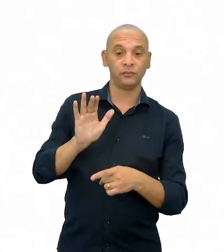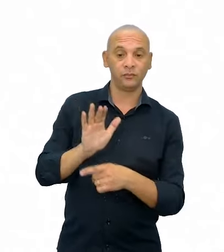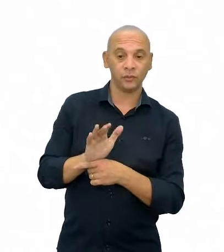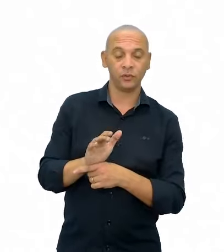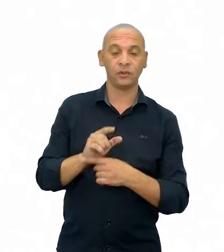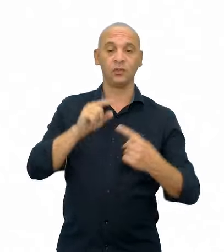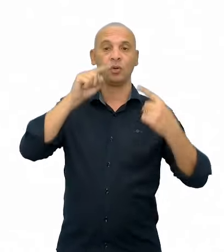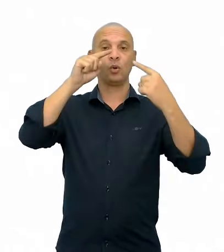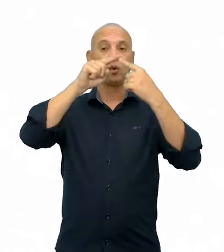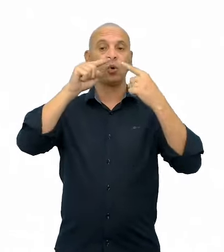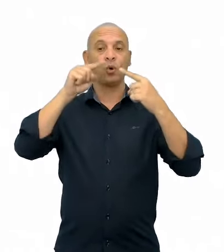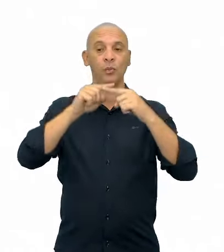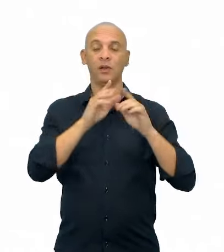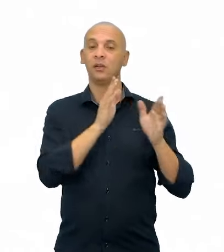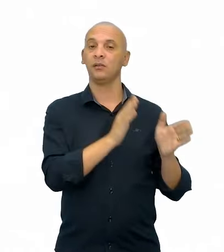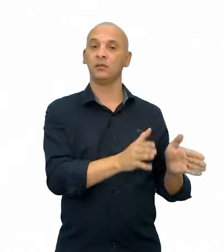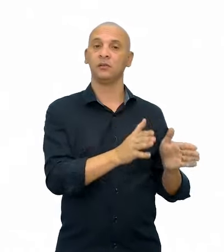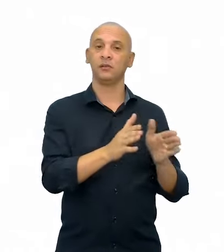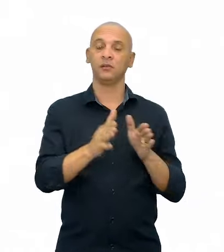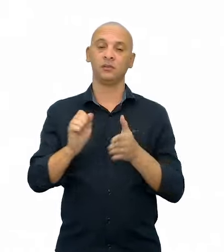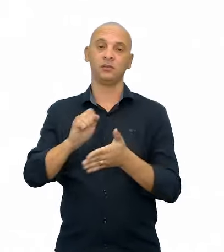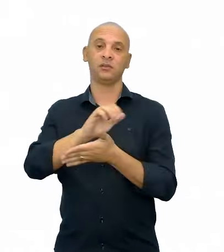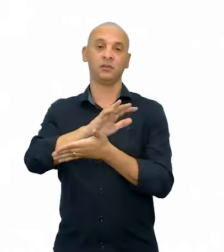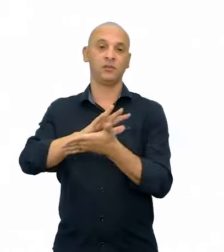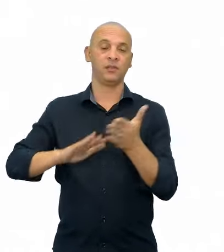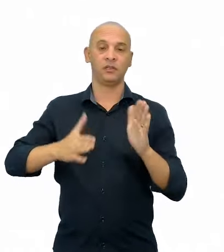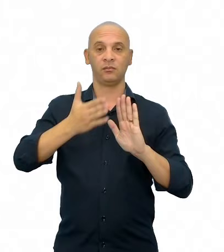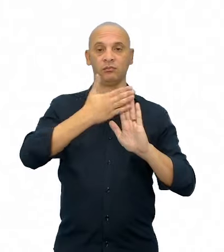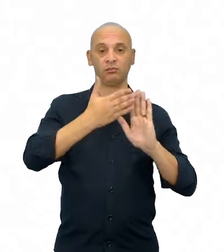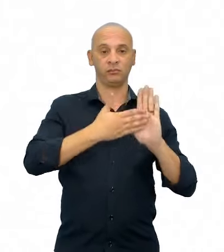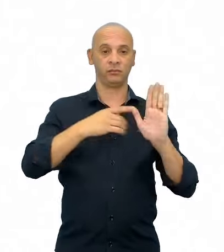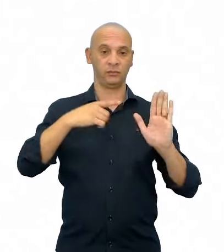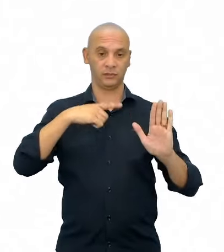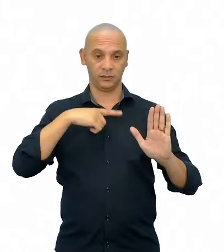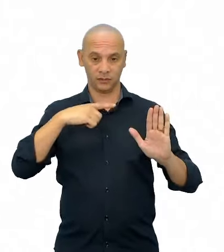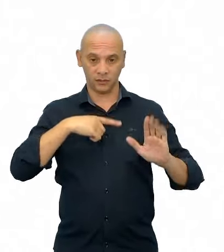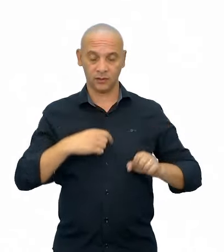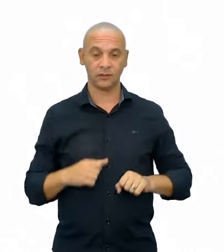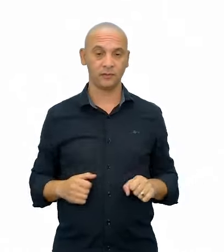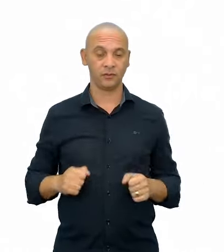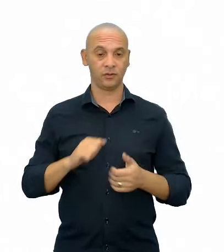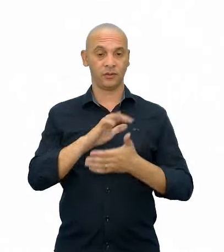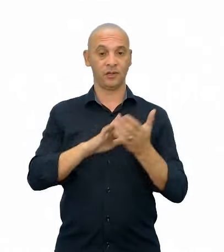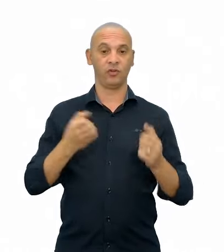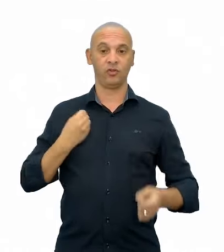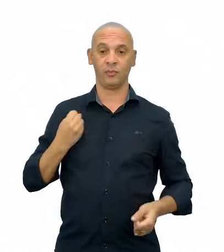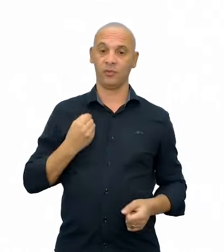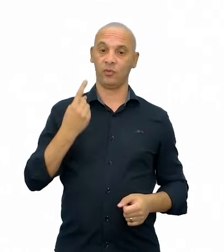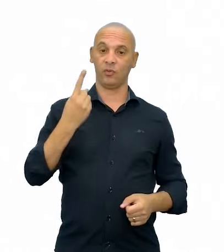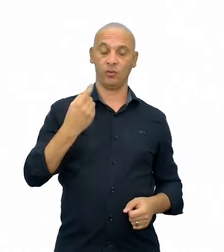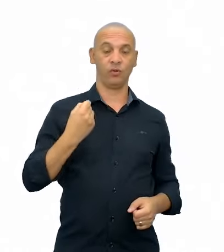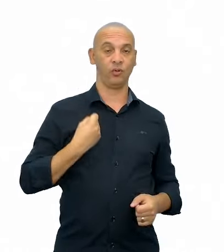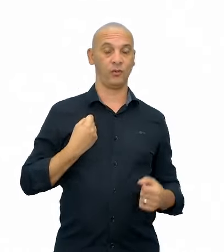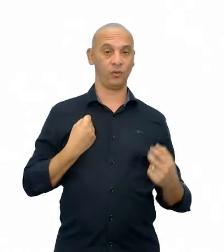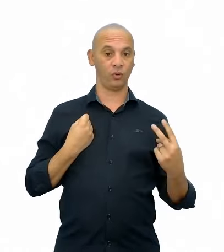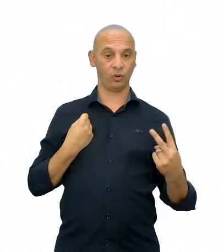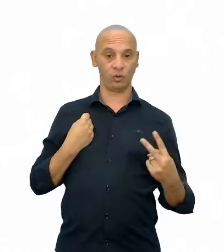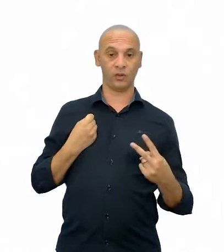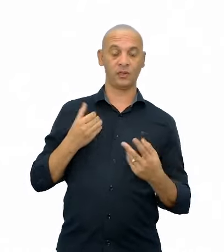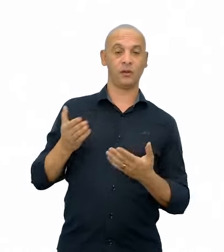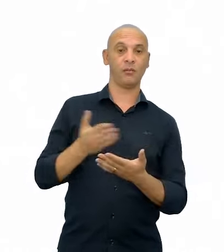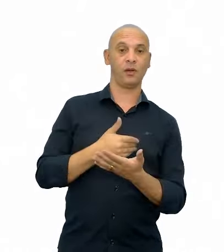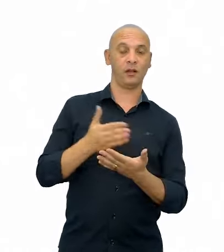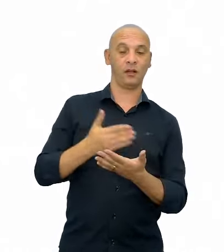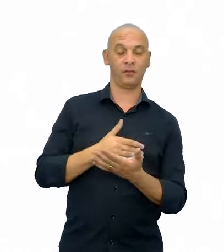a aplicação da sequência de atividades proposta, né? Que é a nossa sequência de atividade 1 do volume 2 do